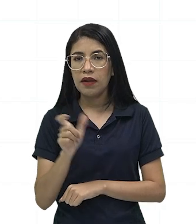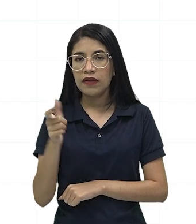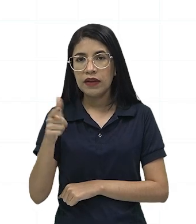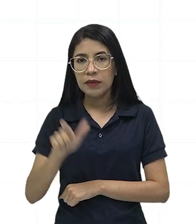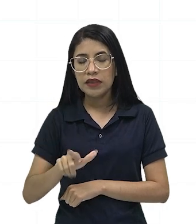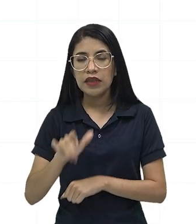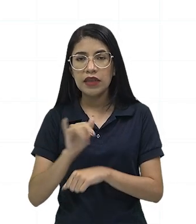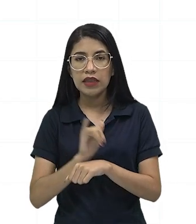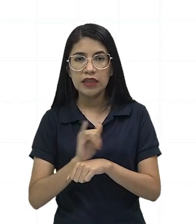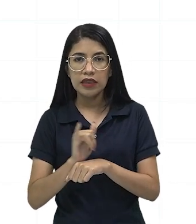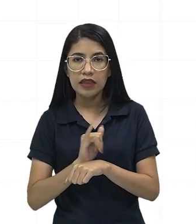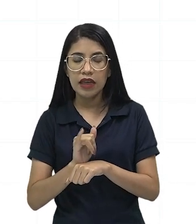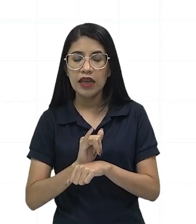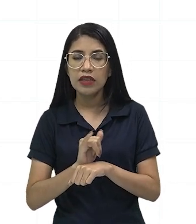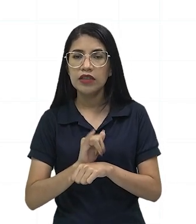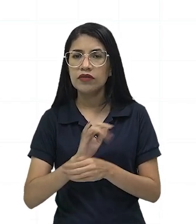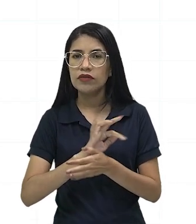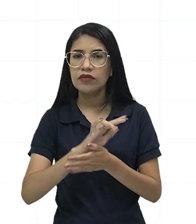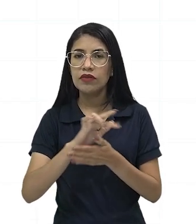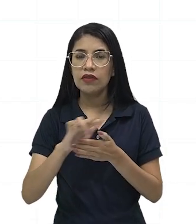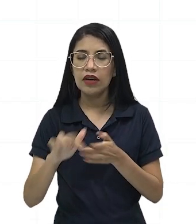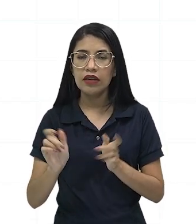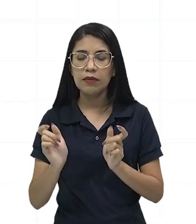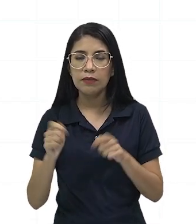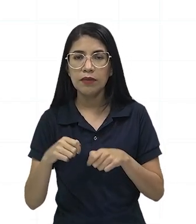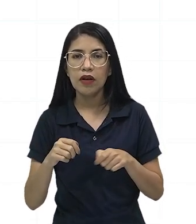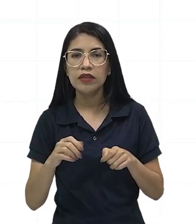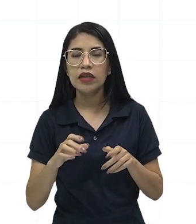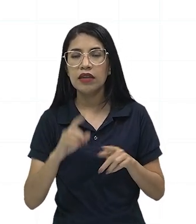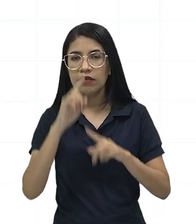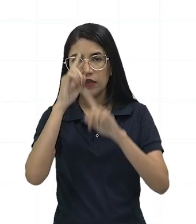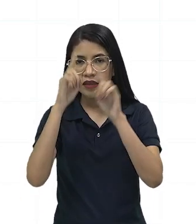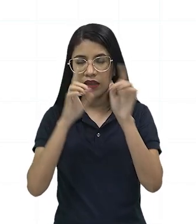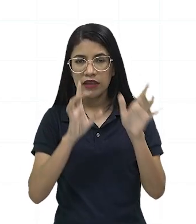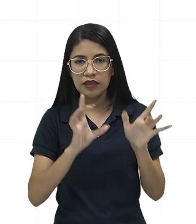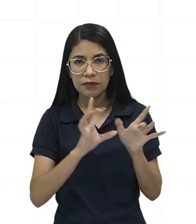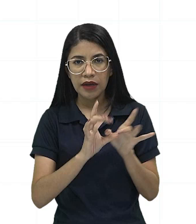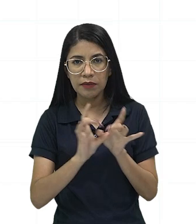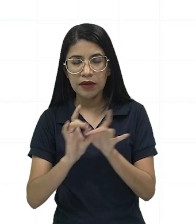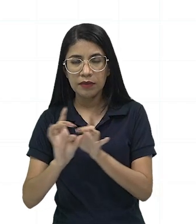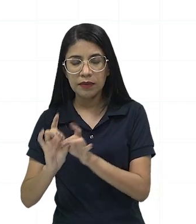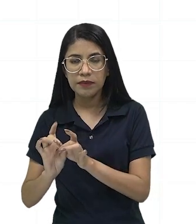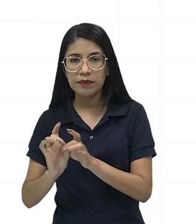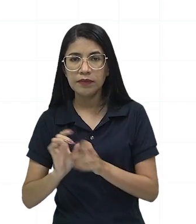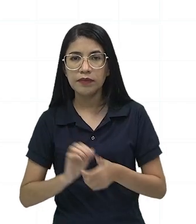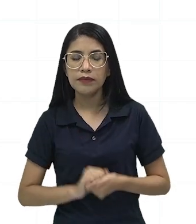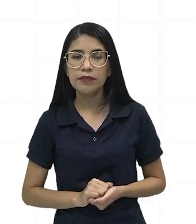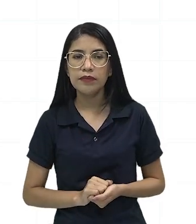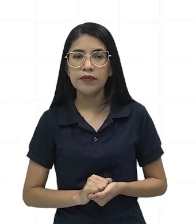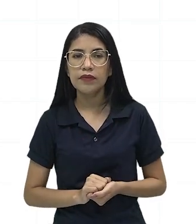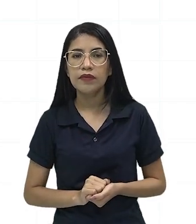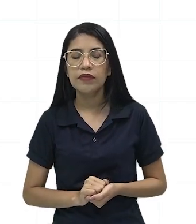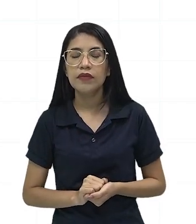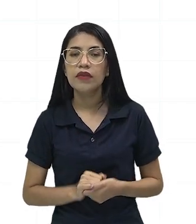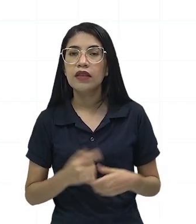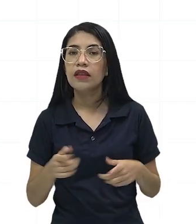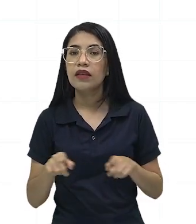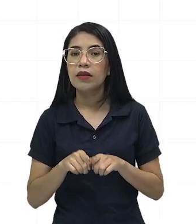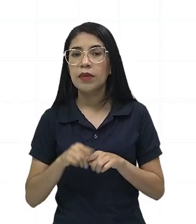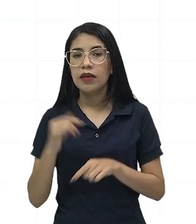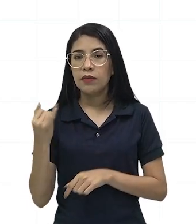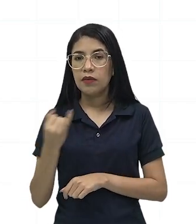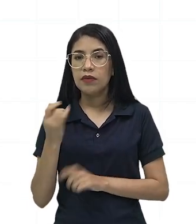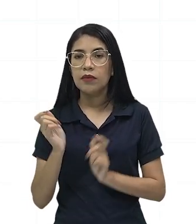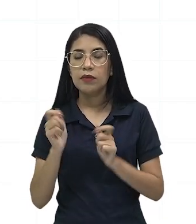também é uma estratégia, e outras técnicas que ajudam a ligar as ideias de forma clara e lógica. Então, a coesão é importante